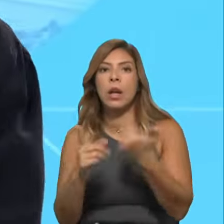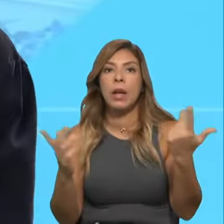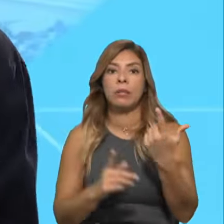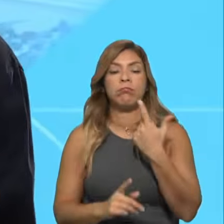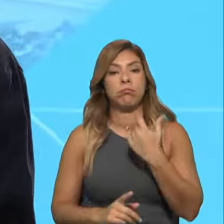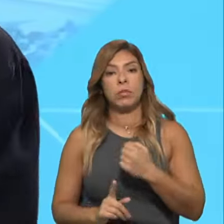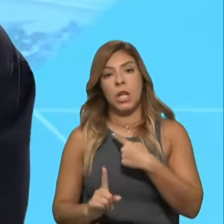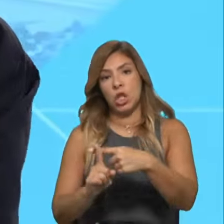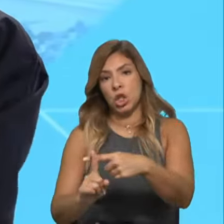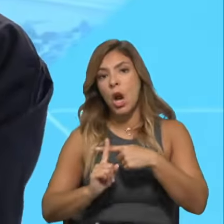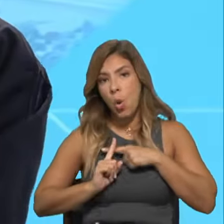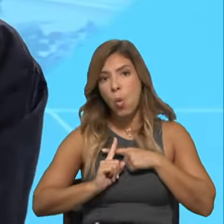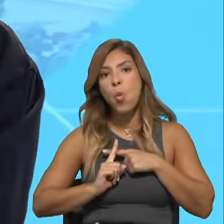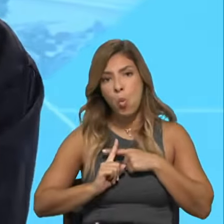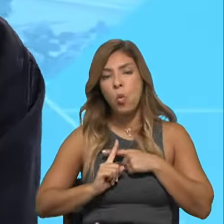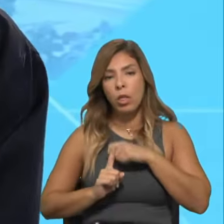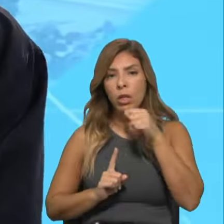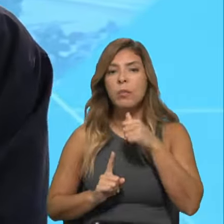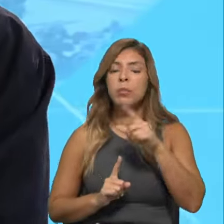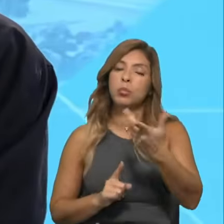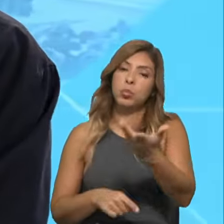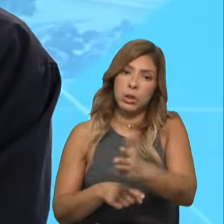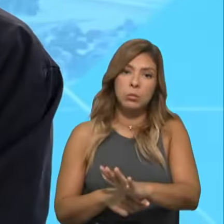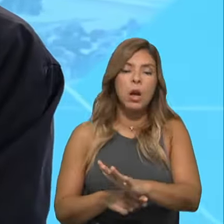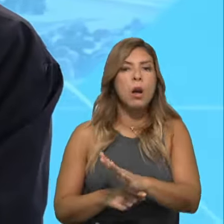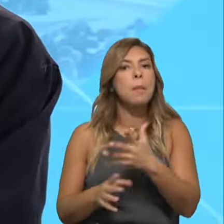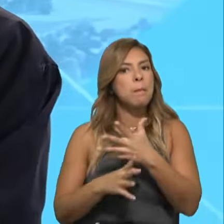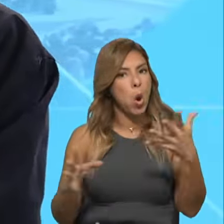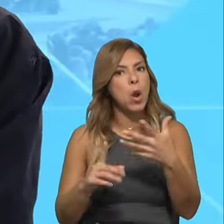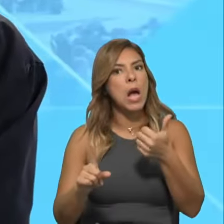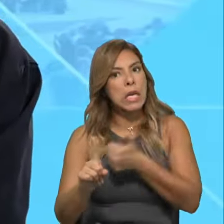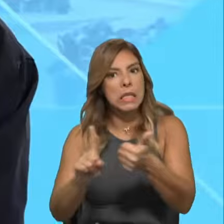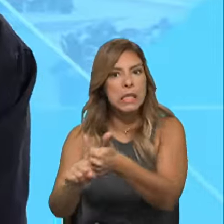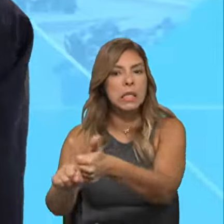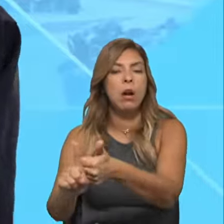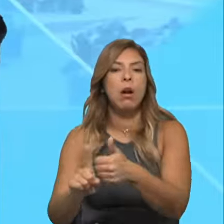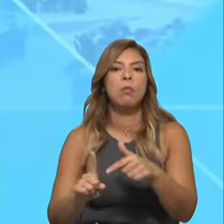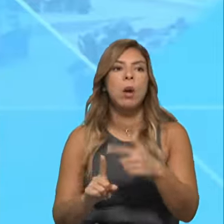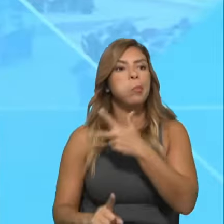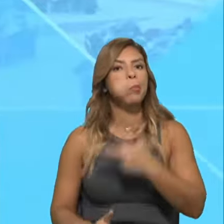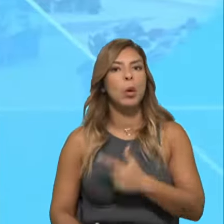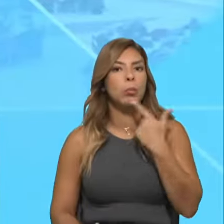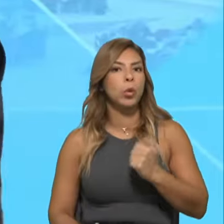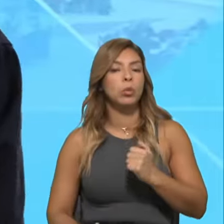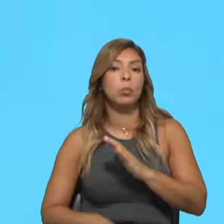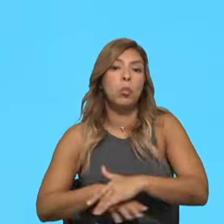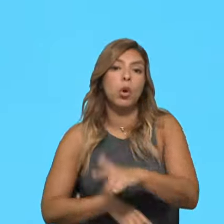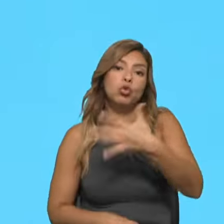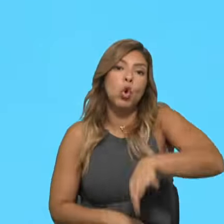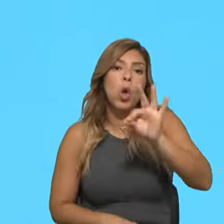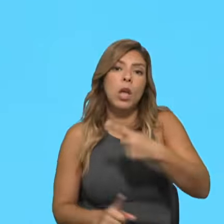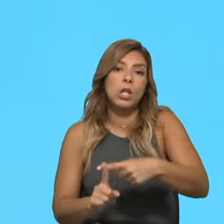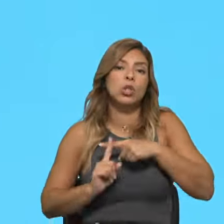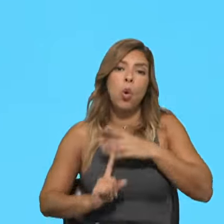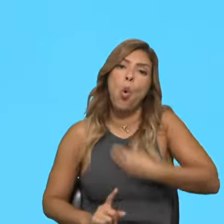no mundo, mas não só os cristãos, mas, por exemplo, os cristãos, que não podem viver a sua cidadania plena precisamente por serem cristãos. Por causa da sua